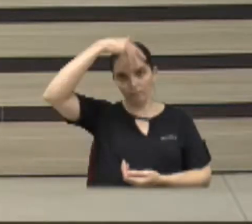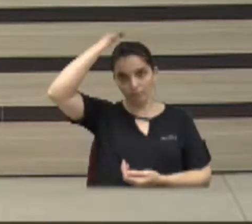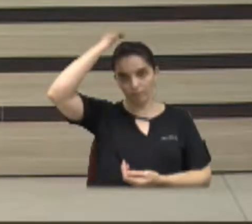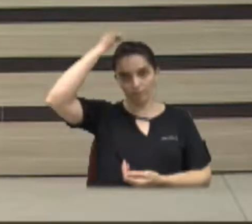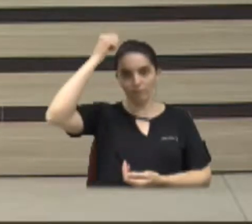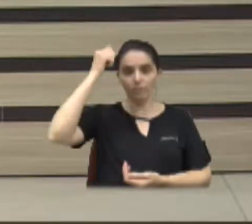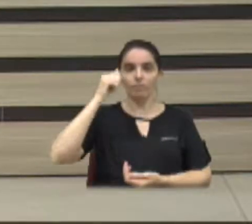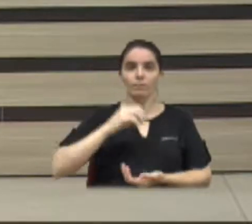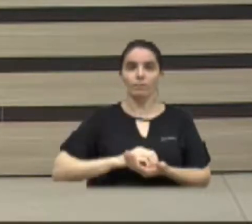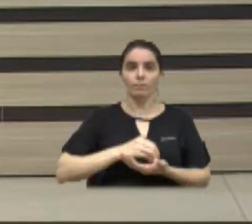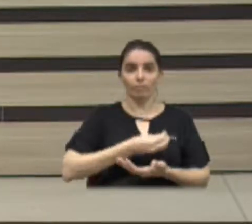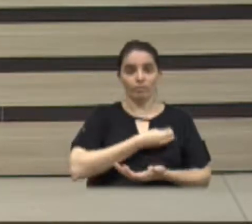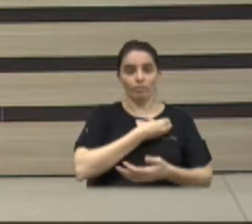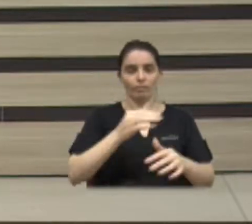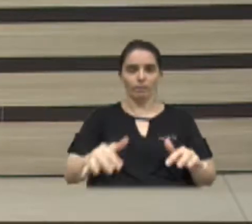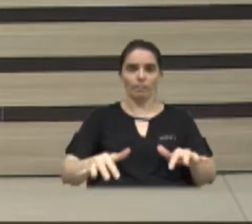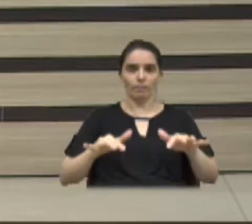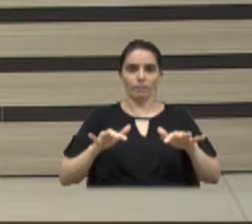registre presença.